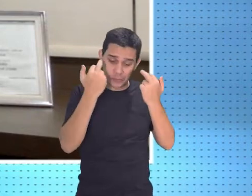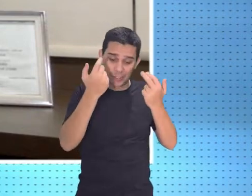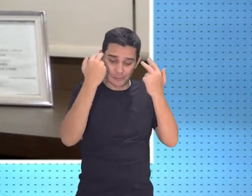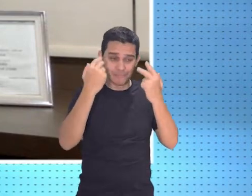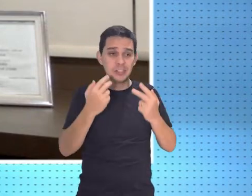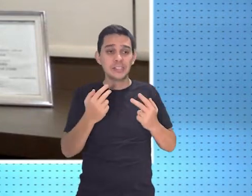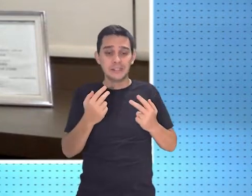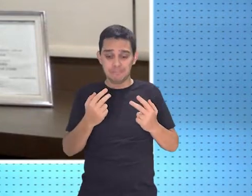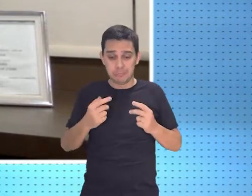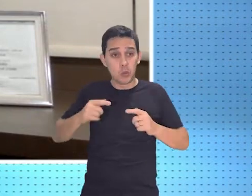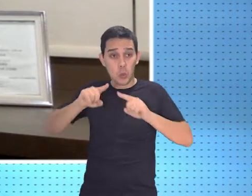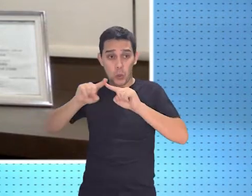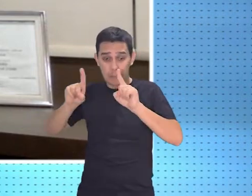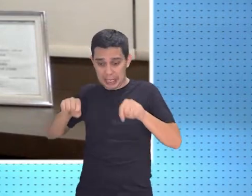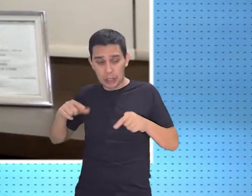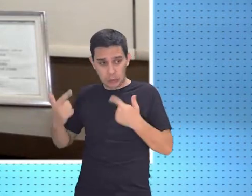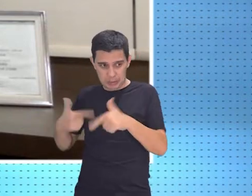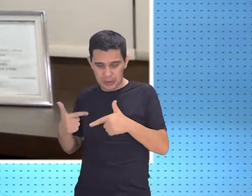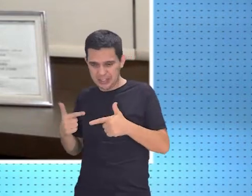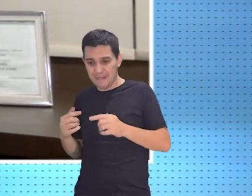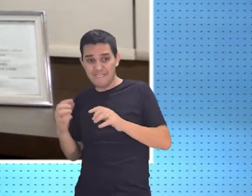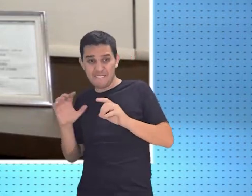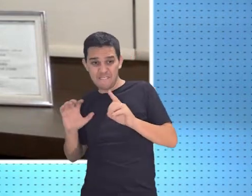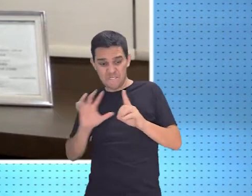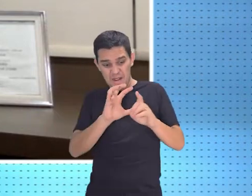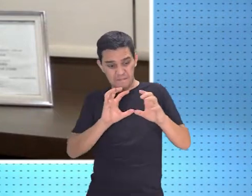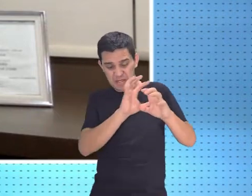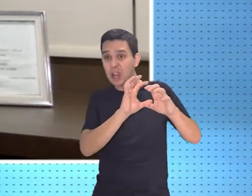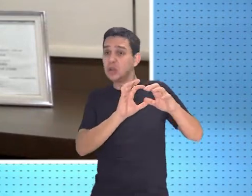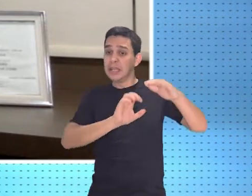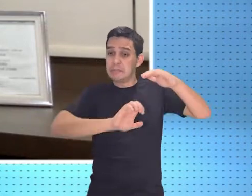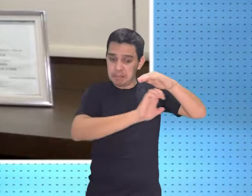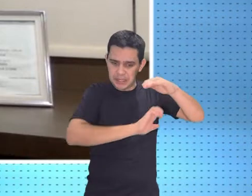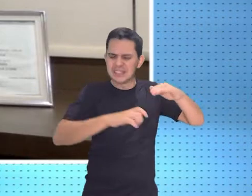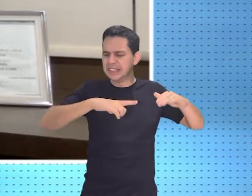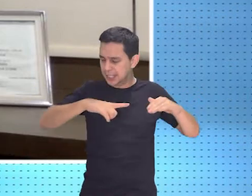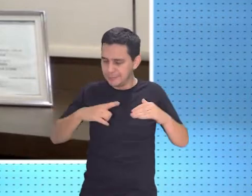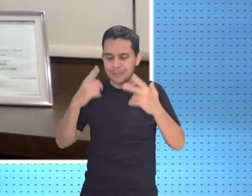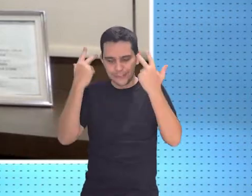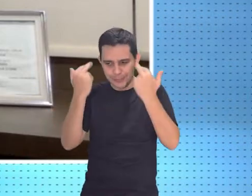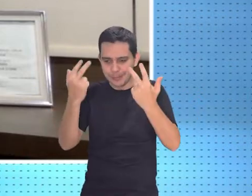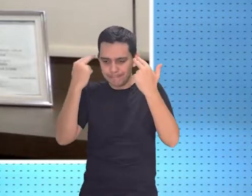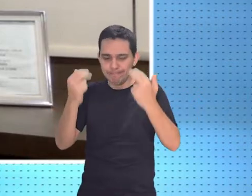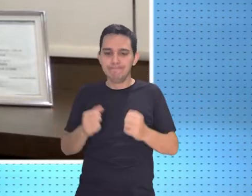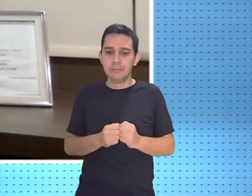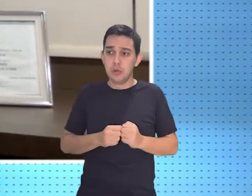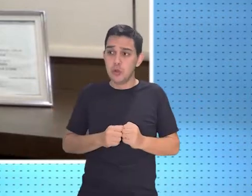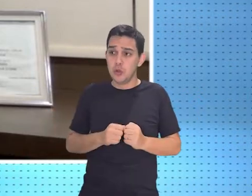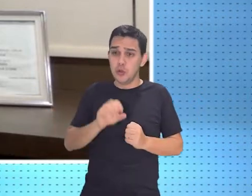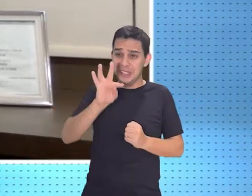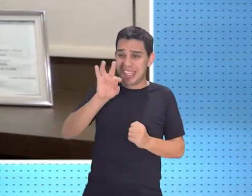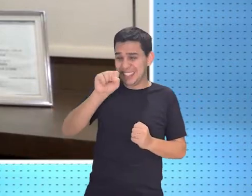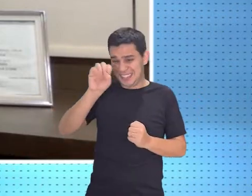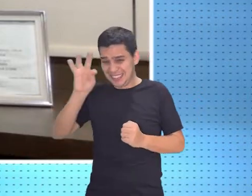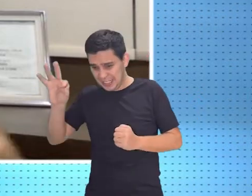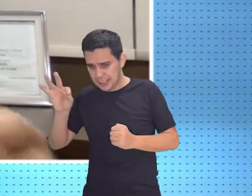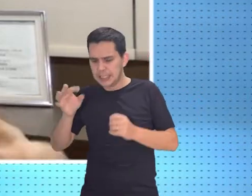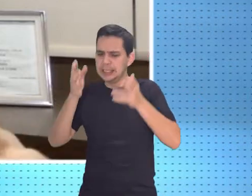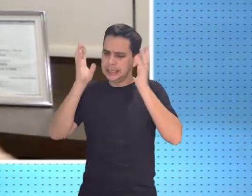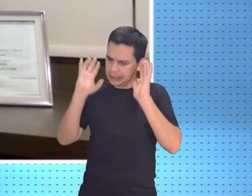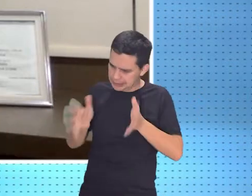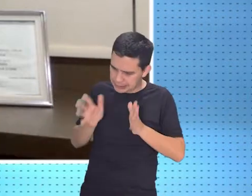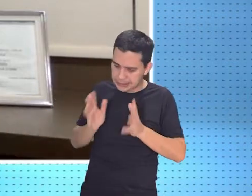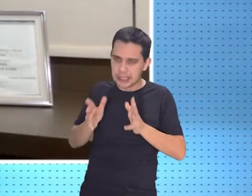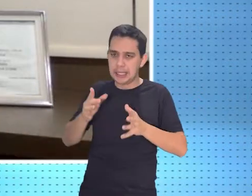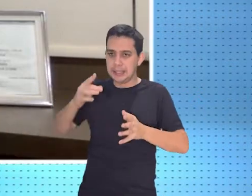dano moral praticado em desfavor do empregador. O TST, inclusive, já editou